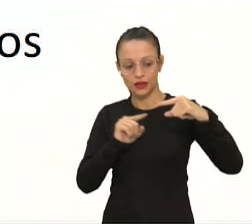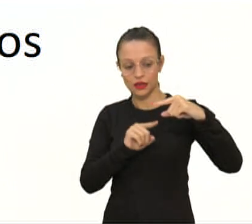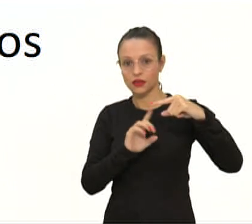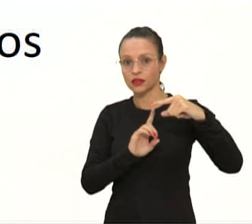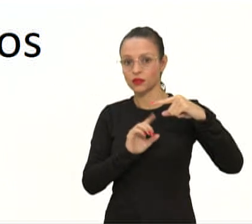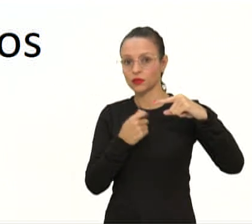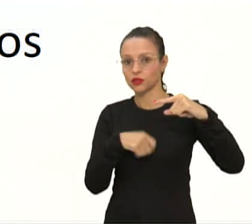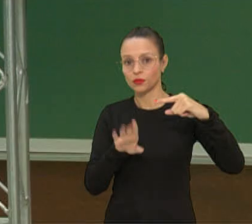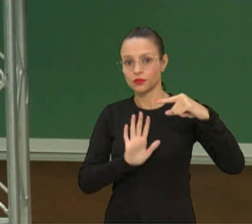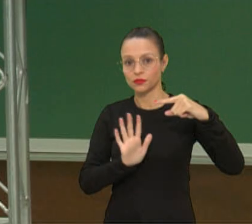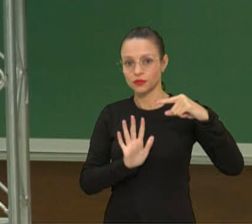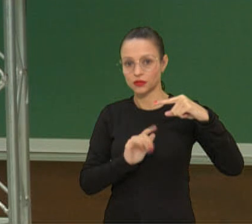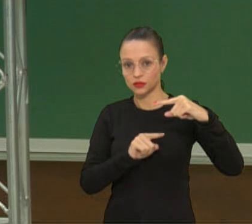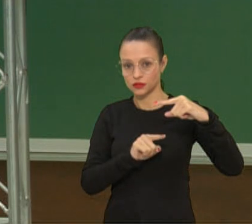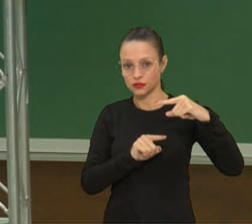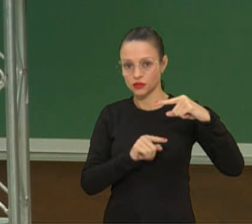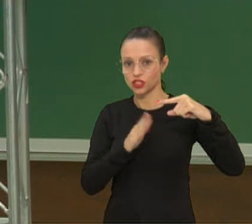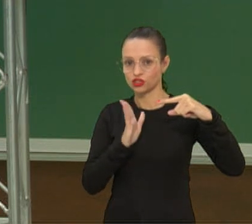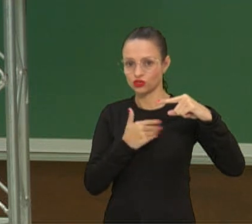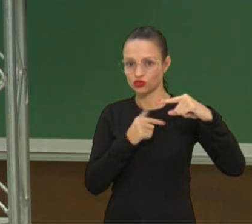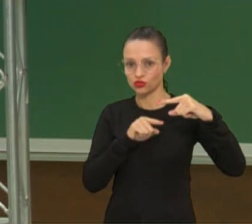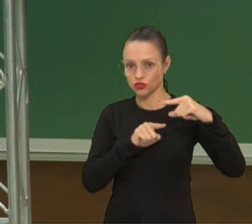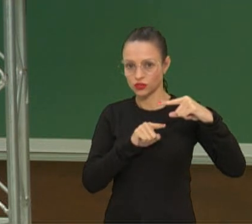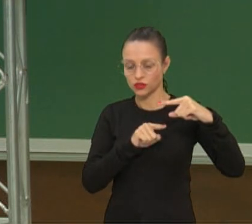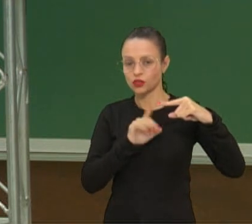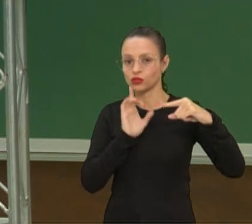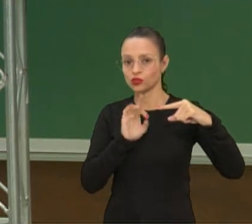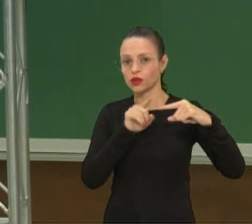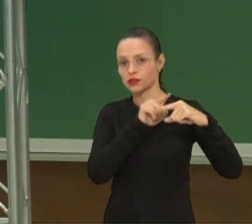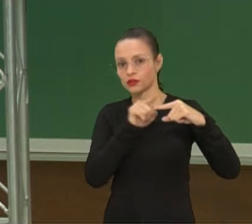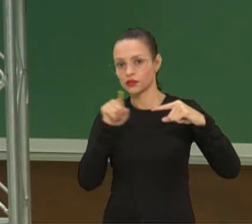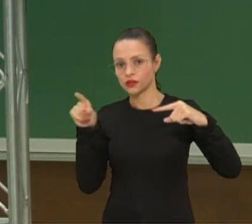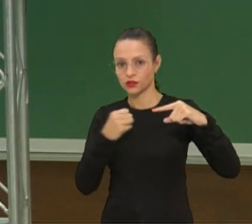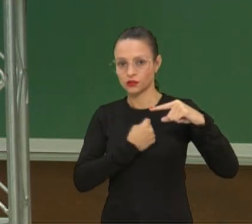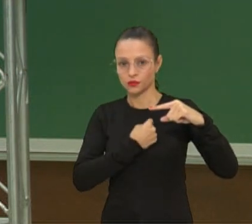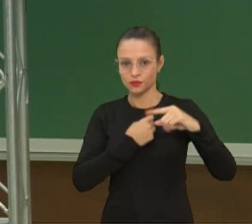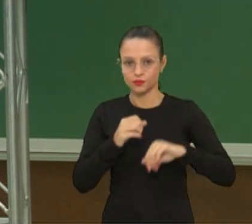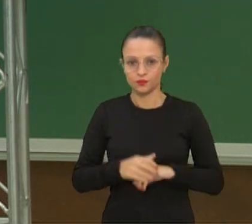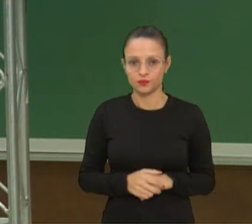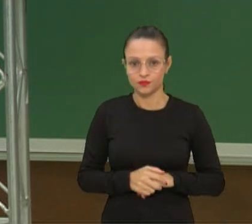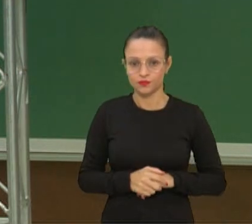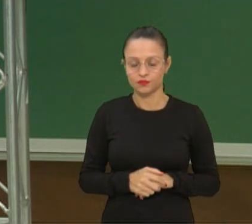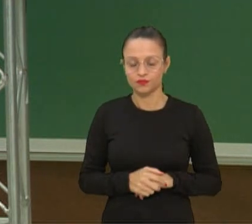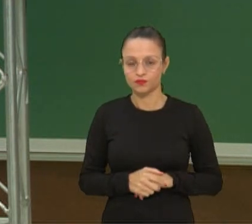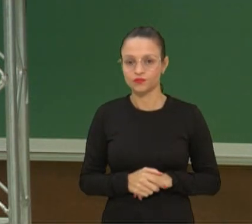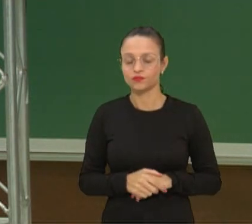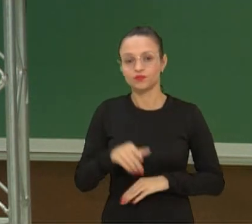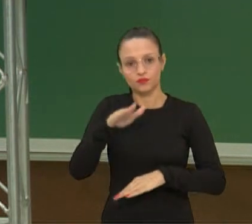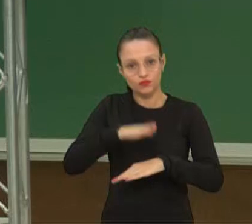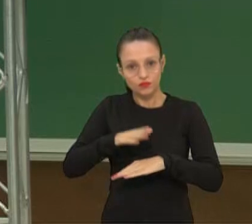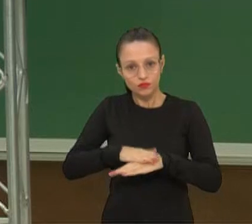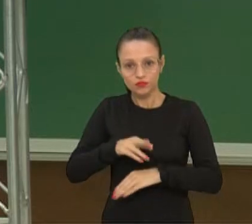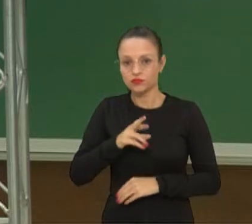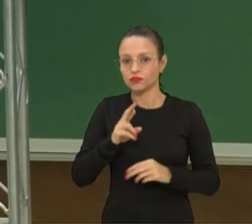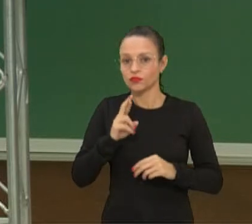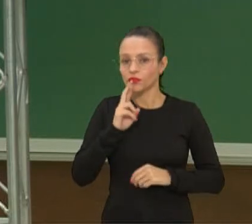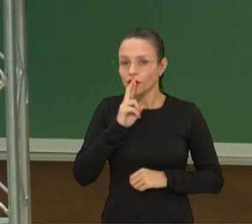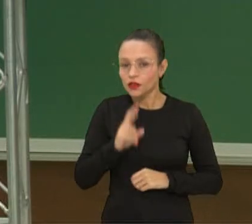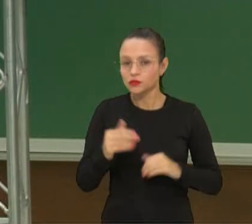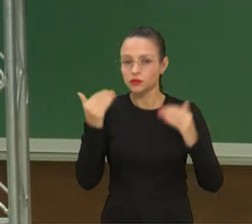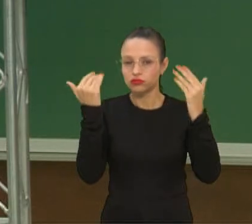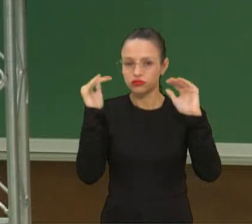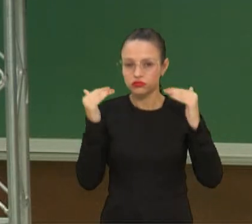vou precisar mais. Então, tira o denominador, fica só os numeradores, tá? Aí você resolve a equação normal, como os